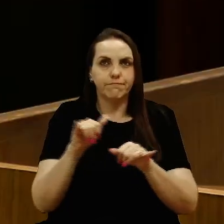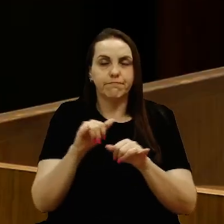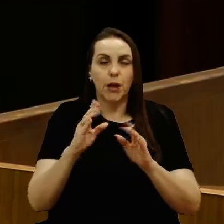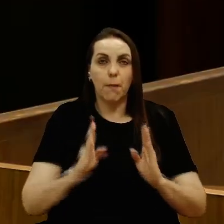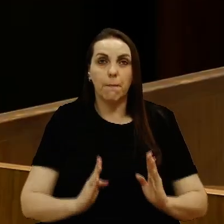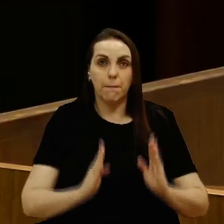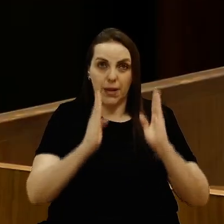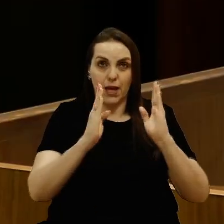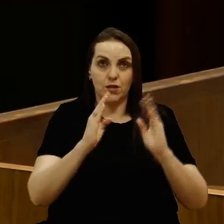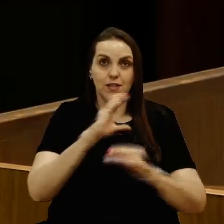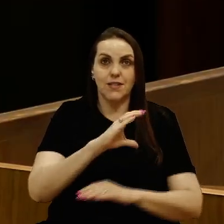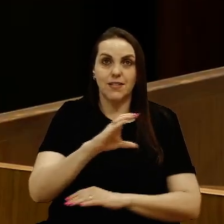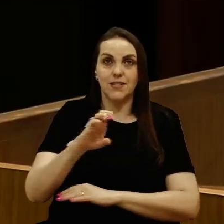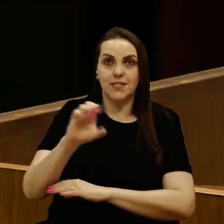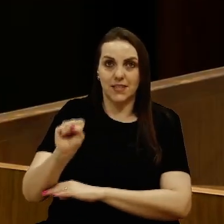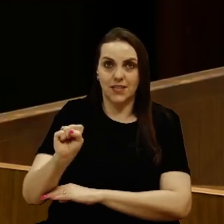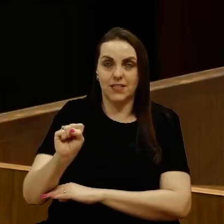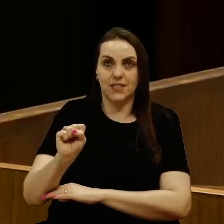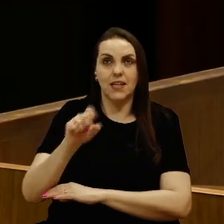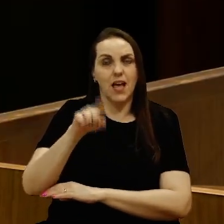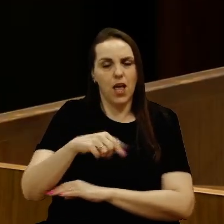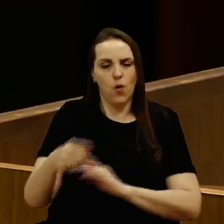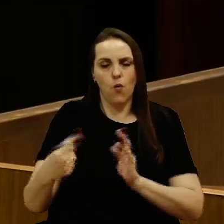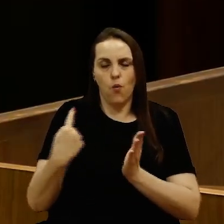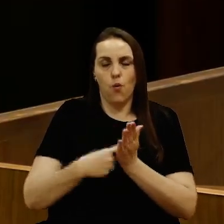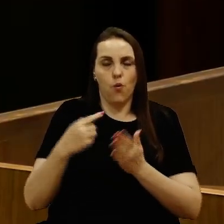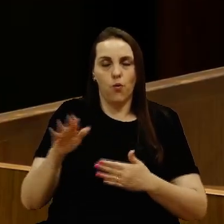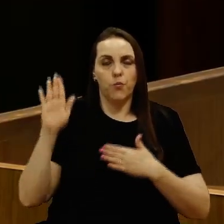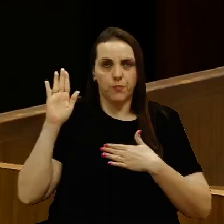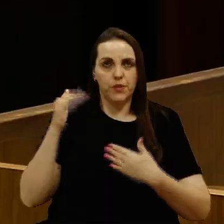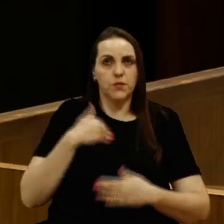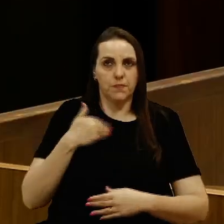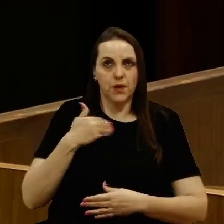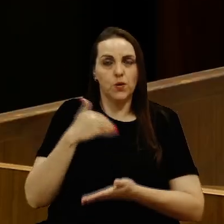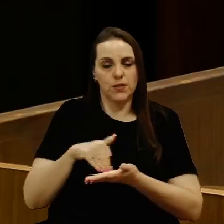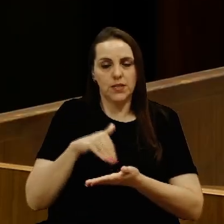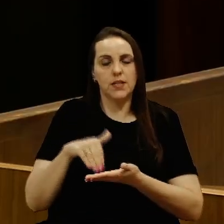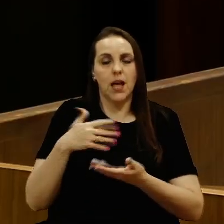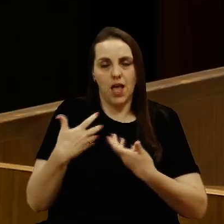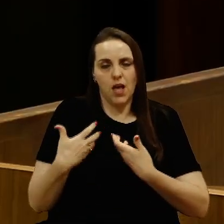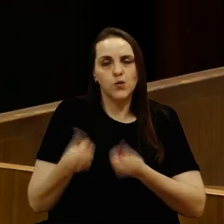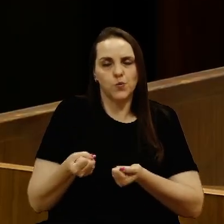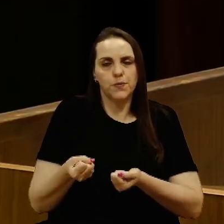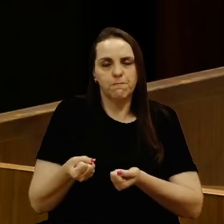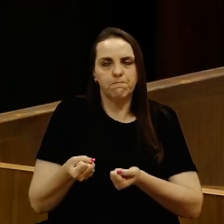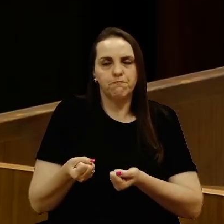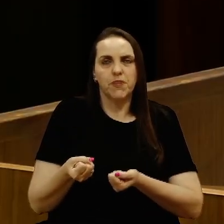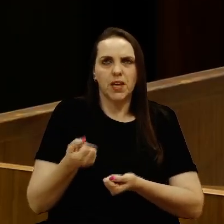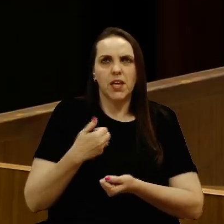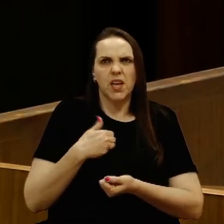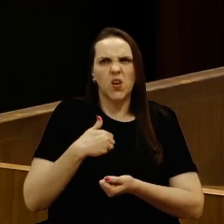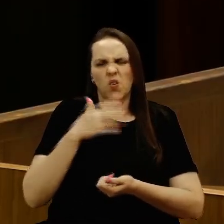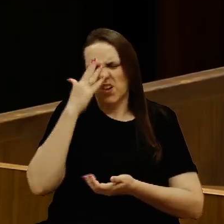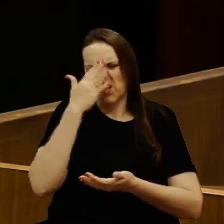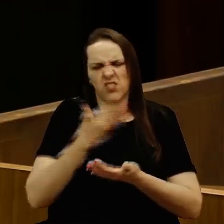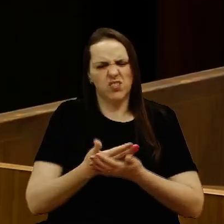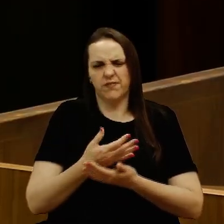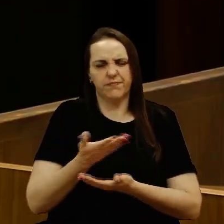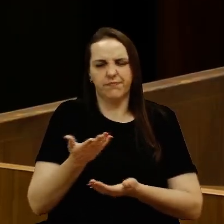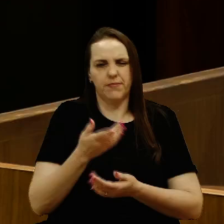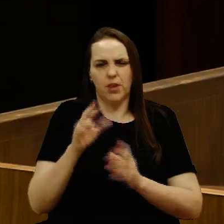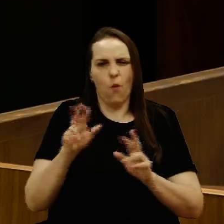né? E foi um compromisso meu, enquanto secretário, quando eu assumi, que eu acho desumano o prédio onde está.